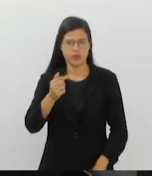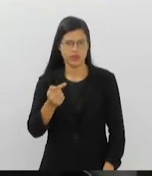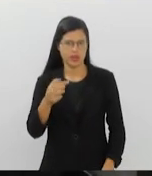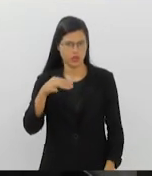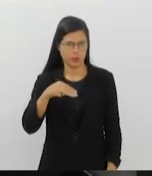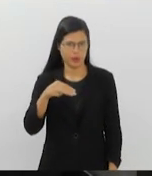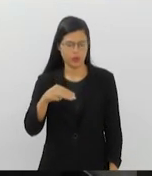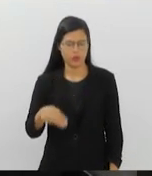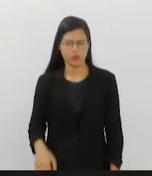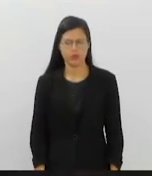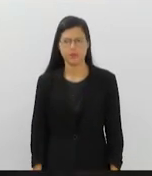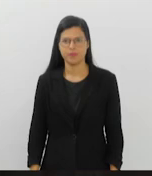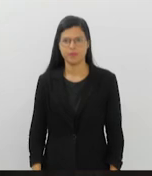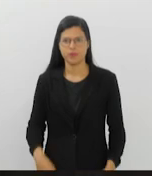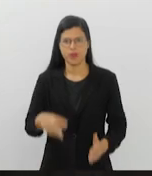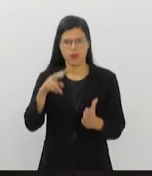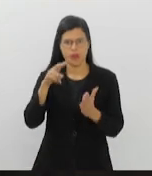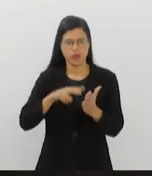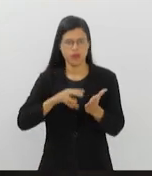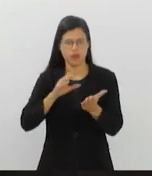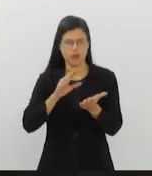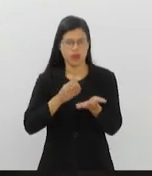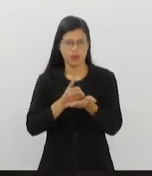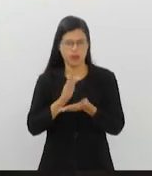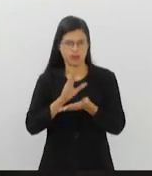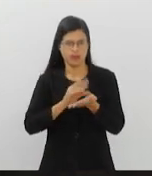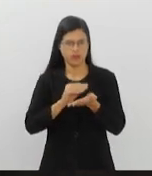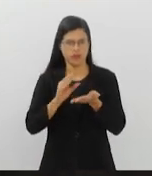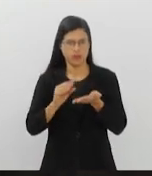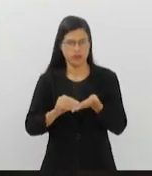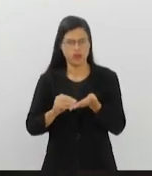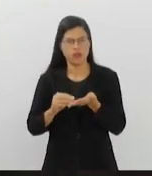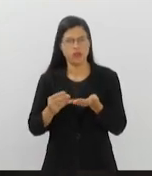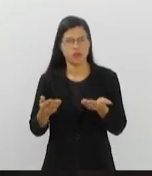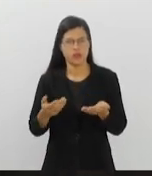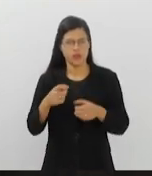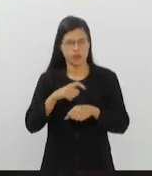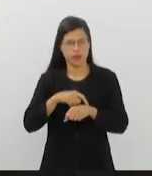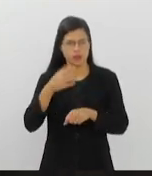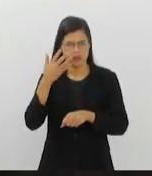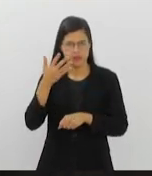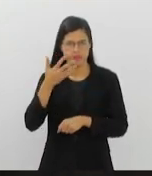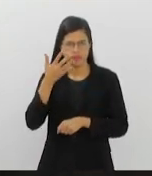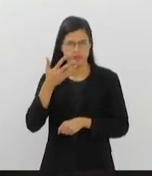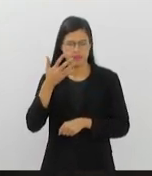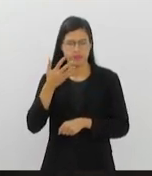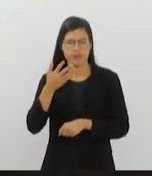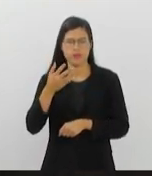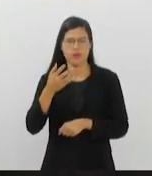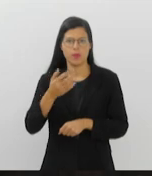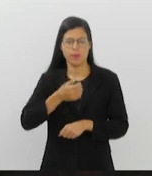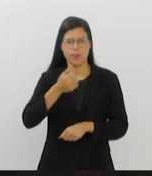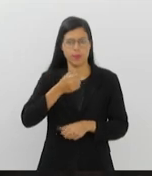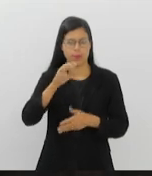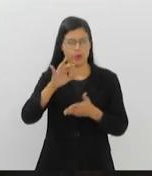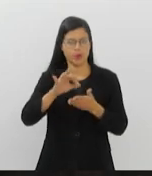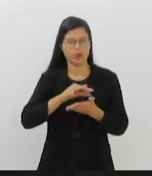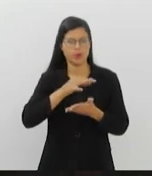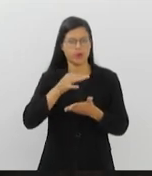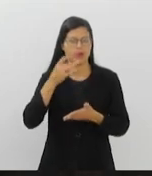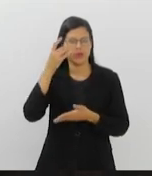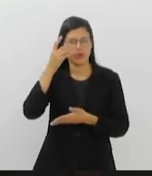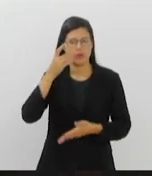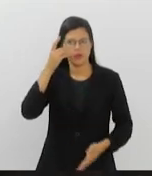1257 lida e aprovada a ata passa-se ao expediente Inicial primeiro orador inscrito é o Nobre